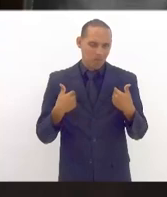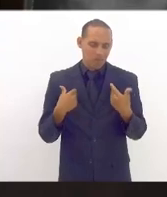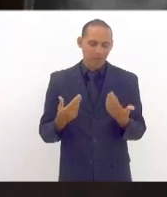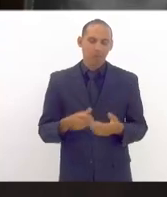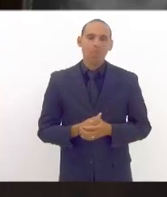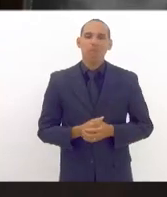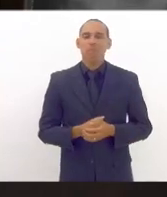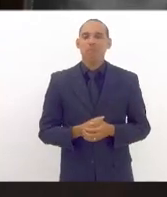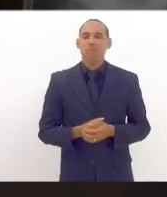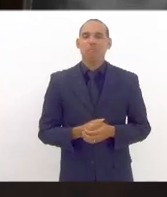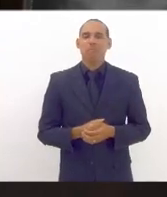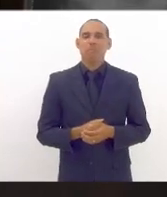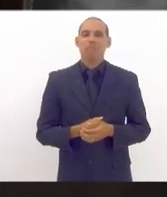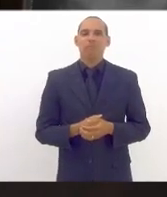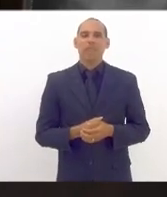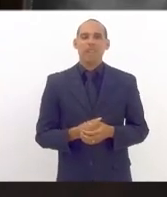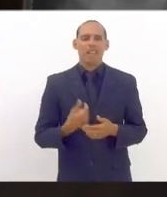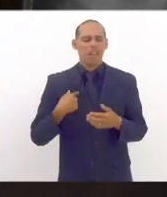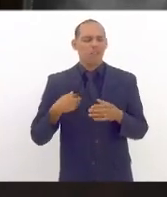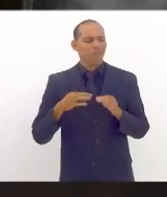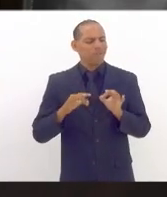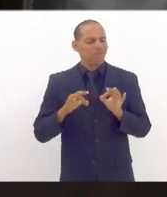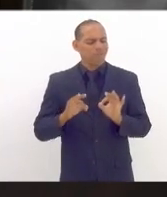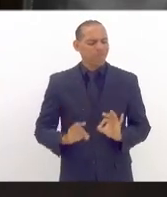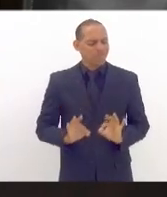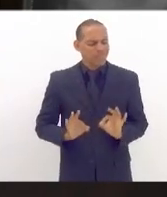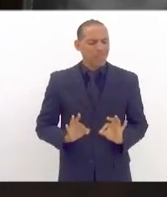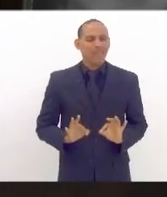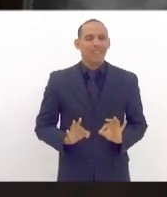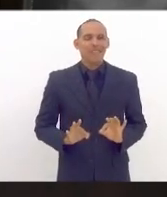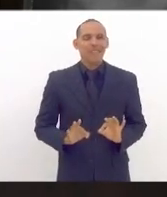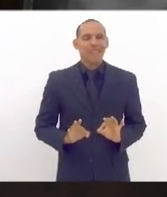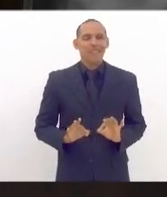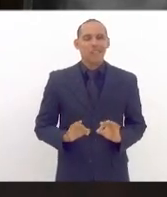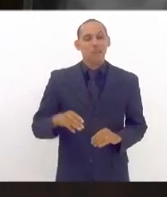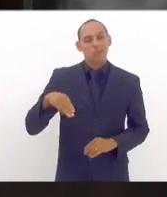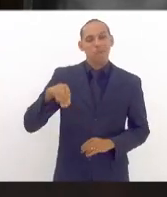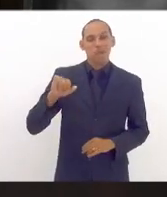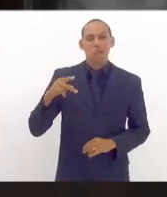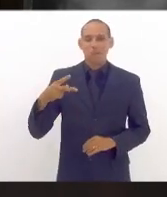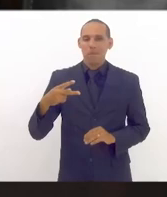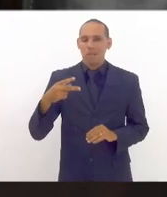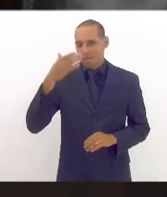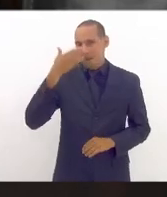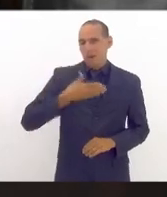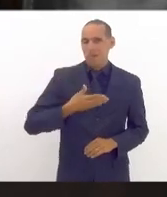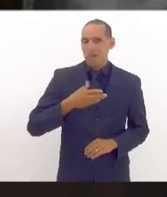exemplo tô convicto e a matriz vai demonstrar isso que